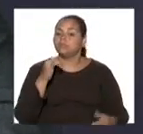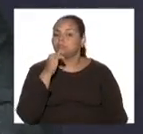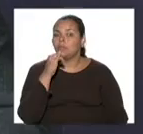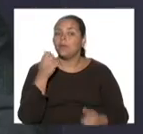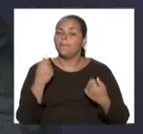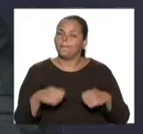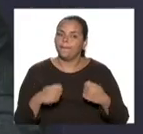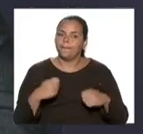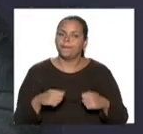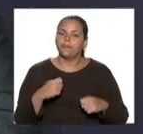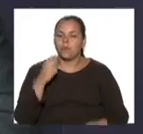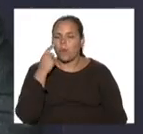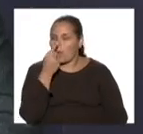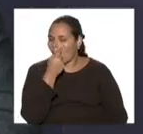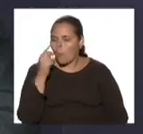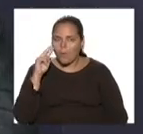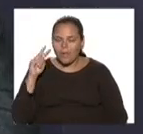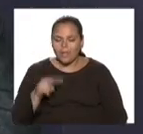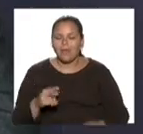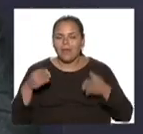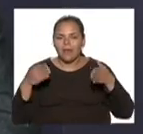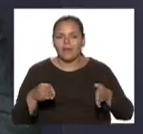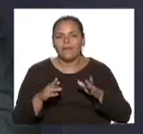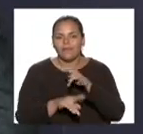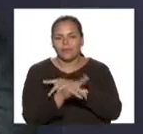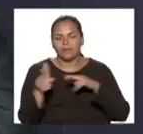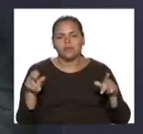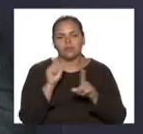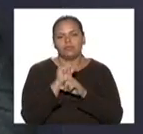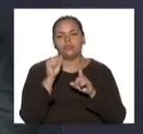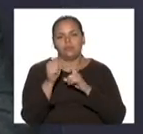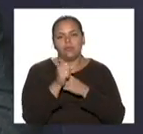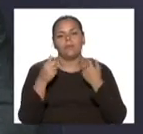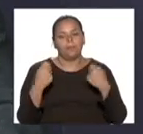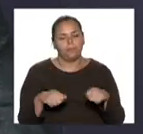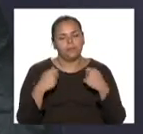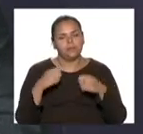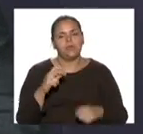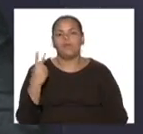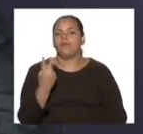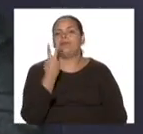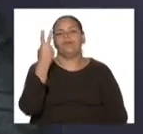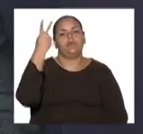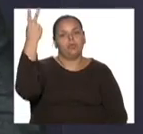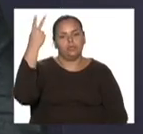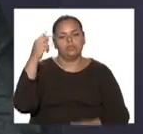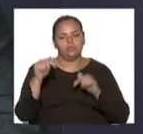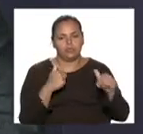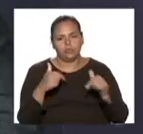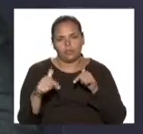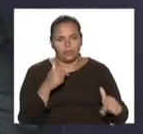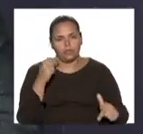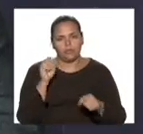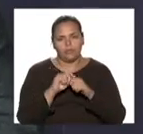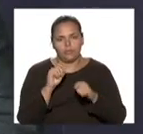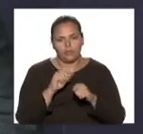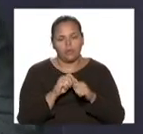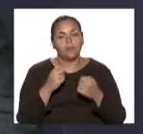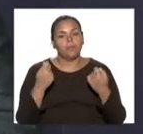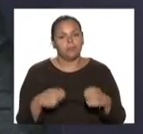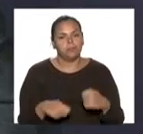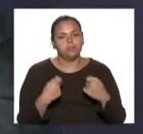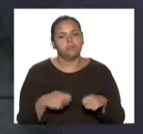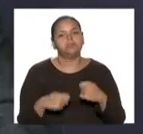são categorias que precisam ter um olhar diferenciado da sociedade, precisam ter a valorização do trabalho que